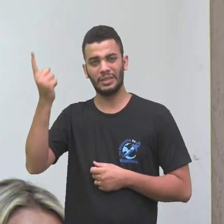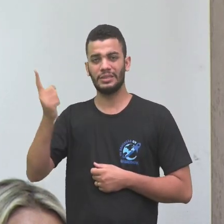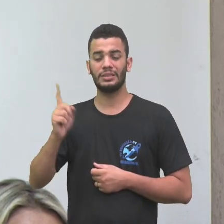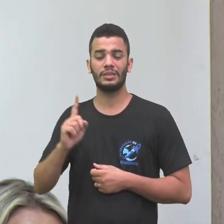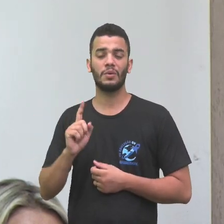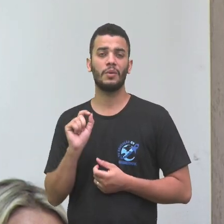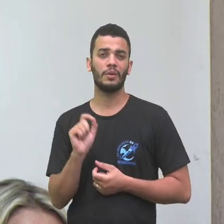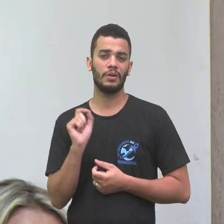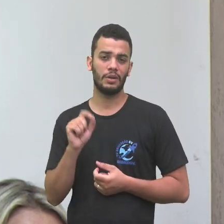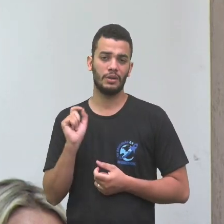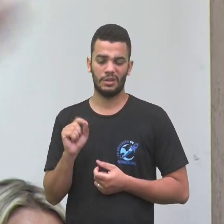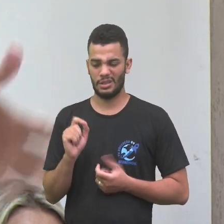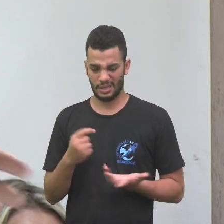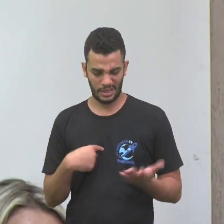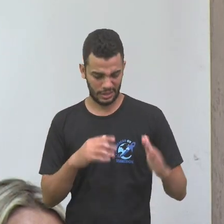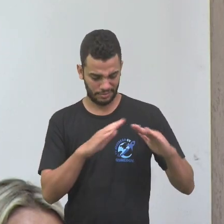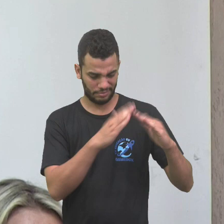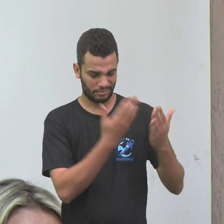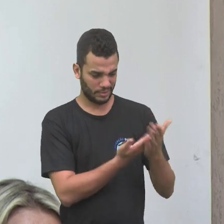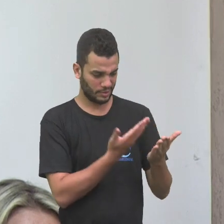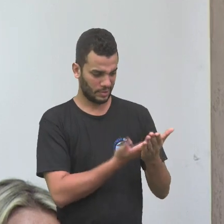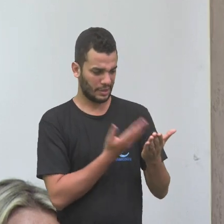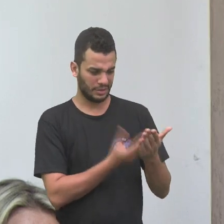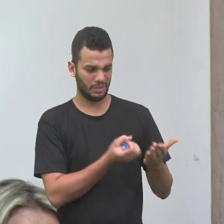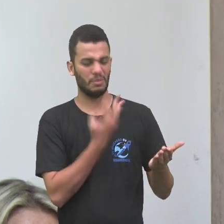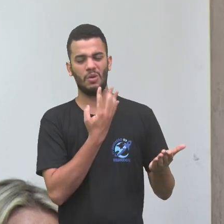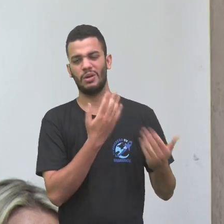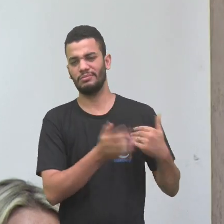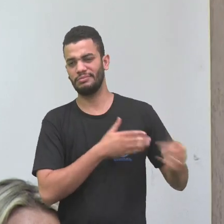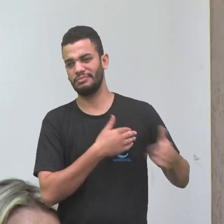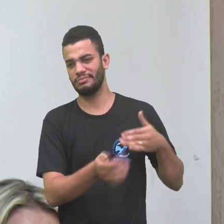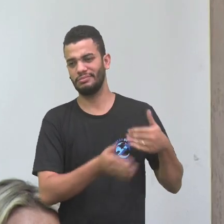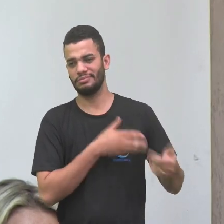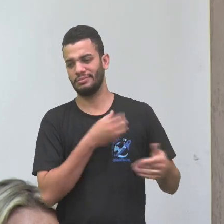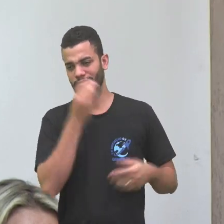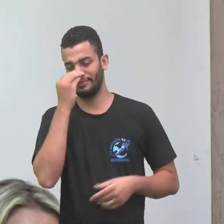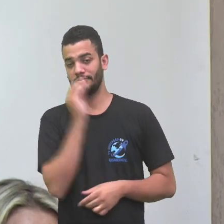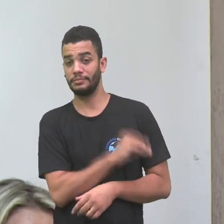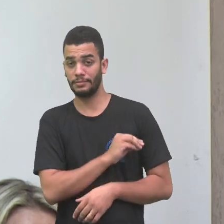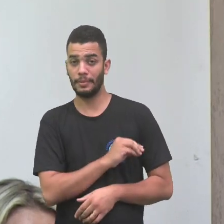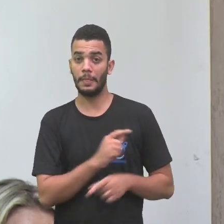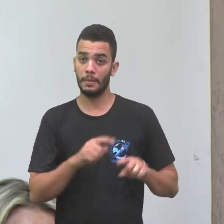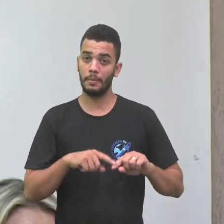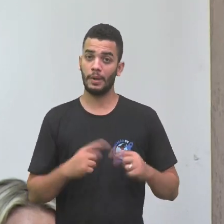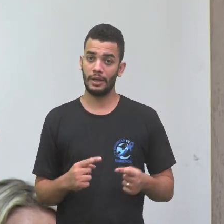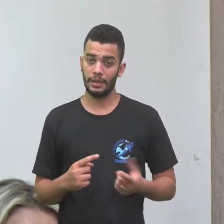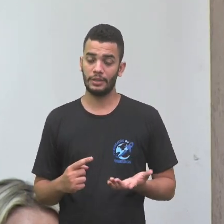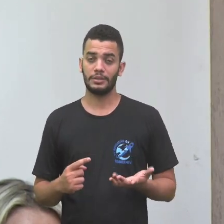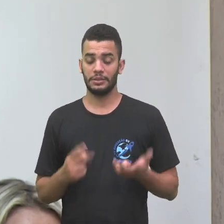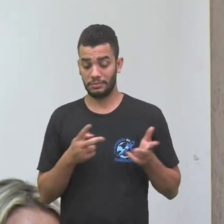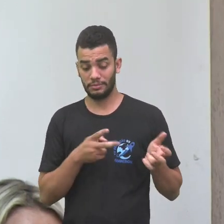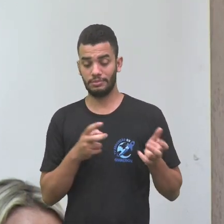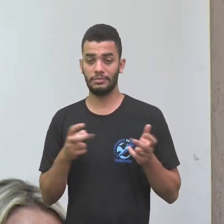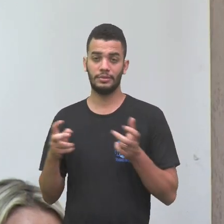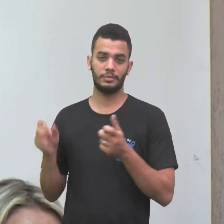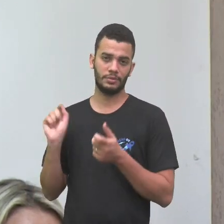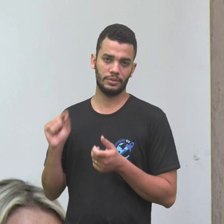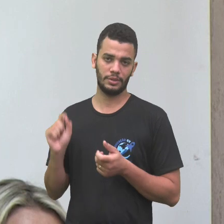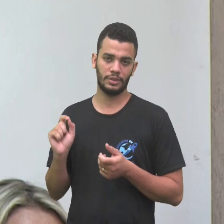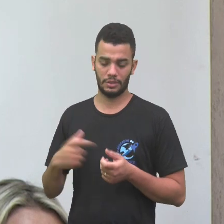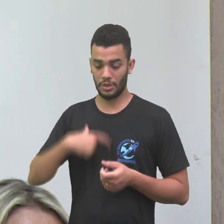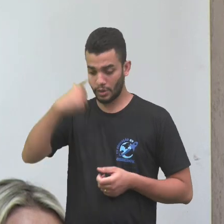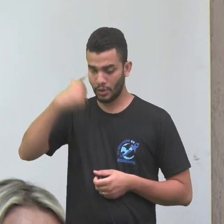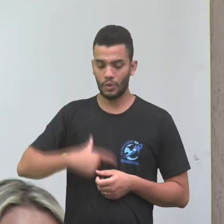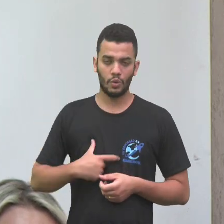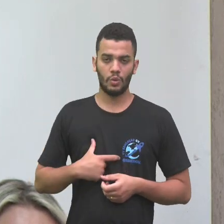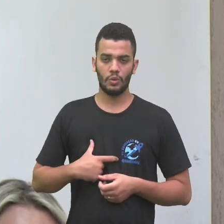alguma escola, o posto de saúde, a calçar a rua. Só que eu penso totalmente diferente disso aí. Eu